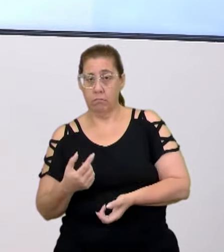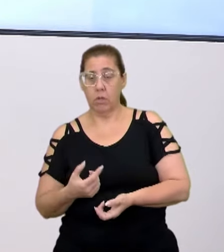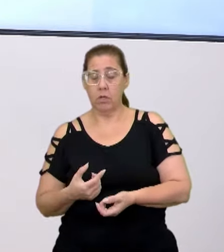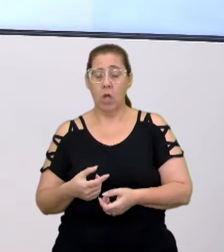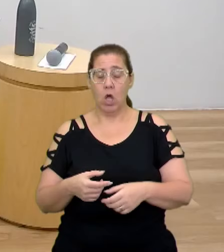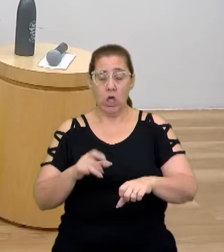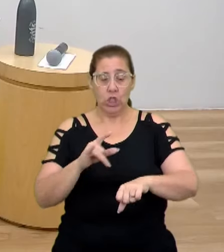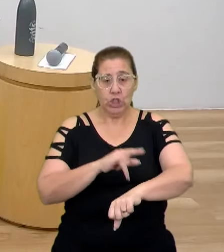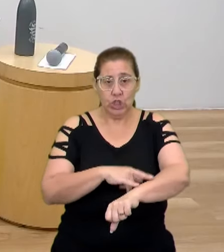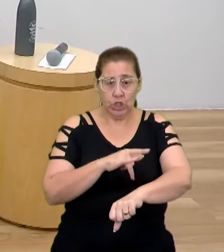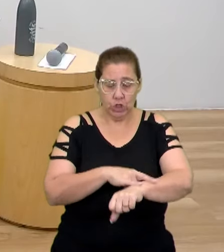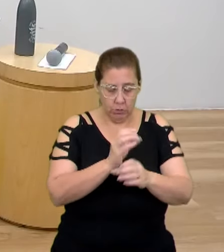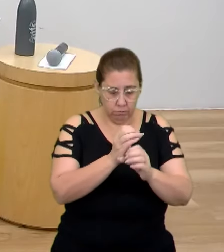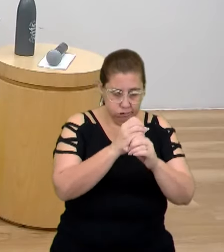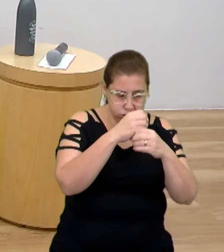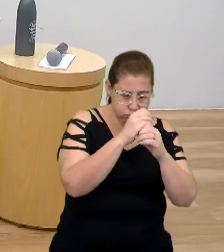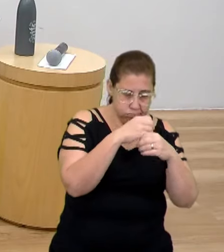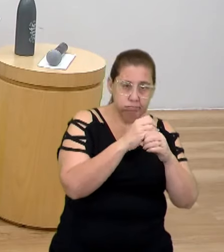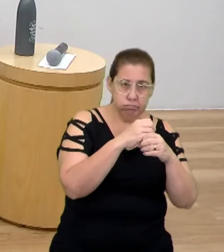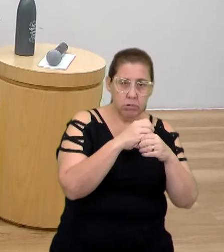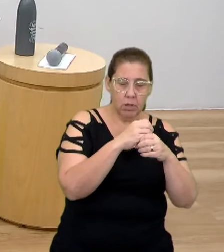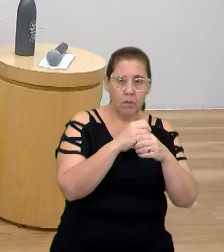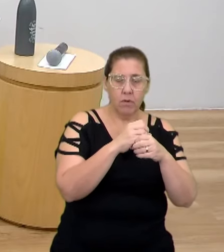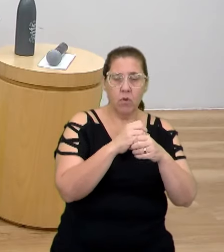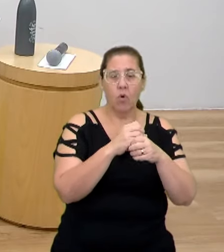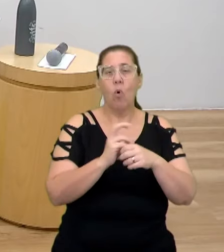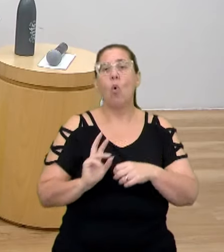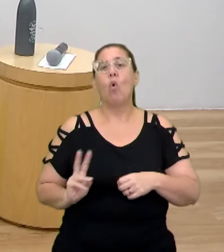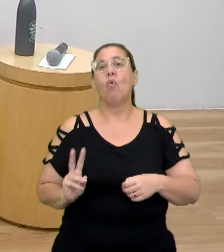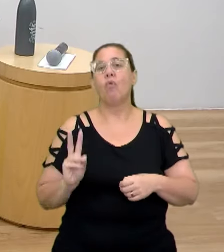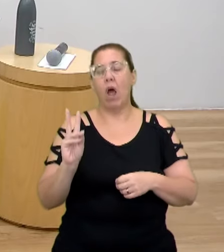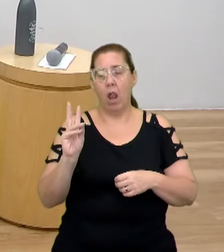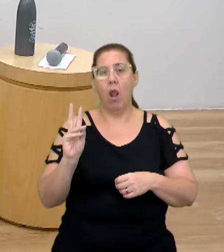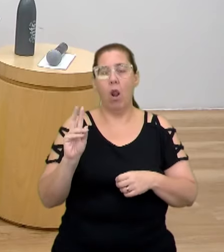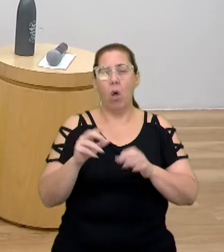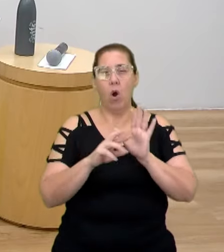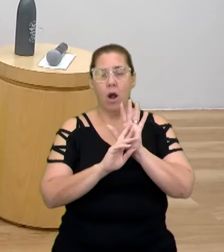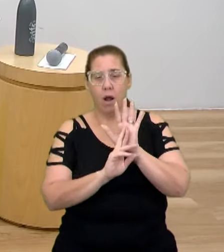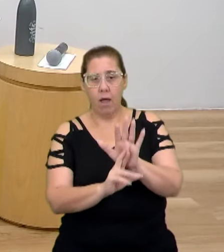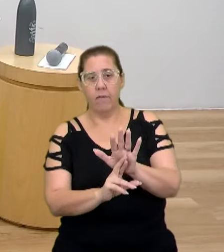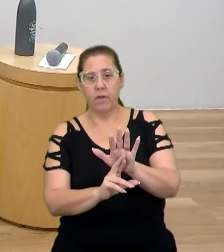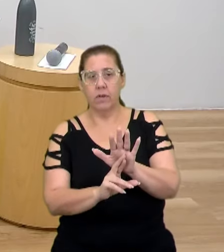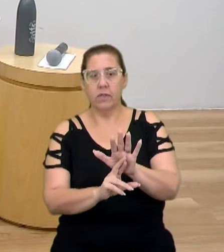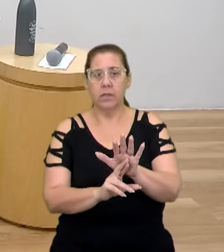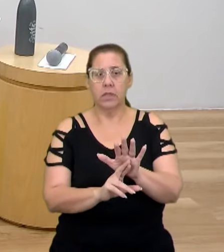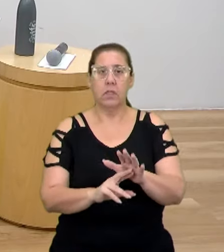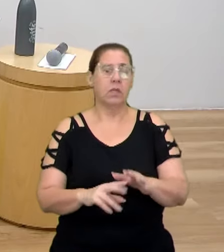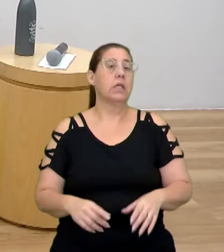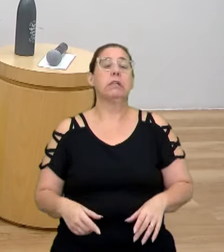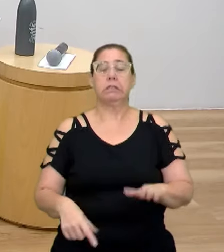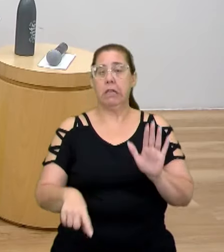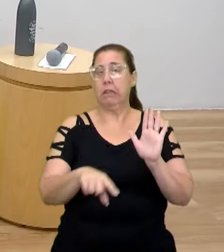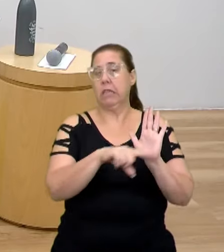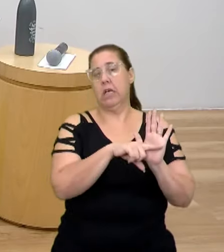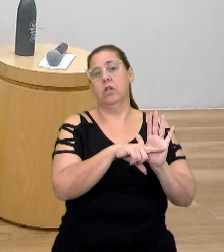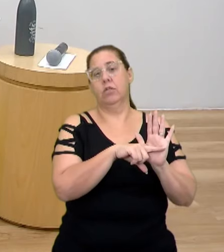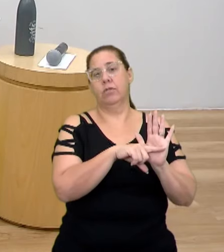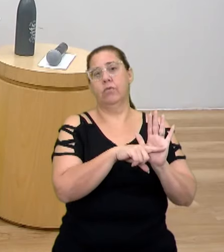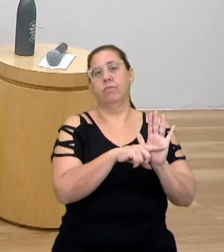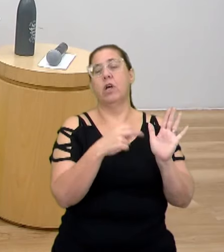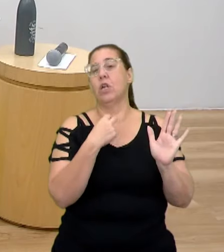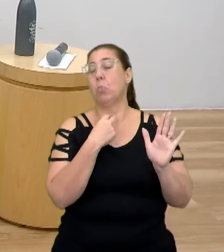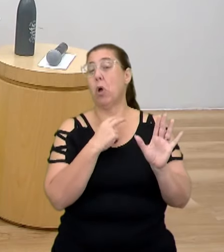de urina, né, o valor de referência para glicosúria e para leucocitúria, ou seja, tem que ser negativo. Não pode estar